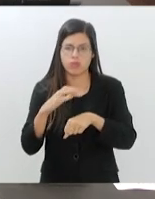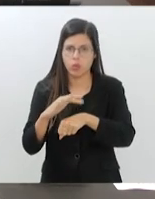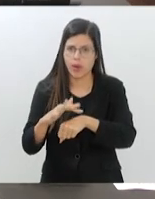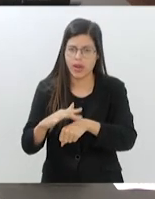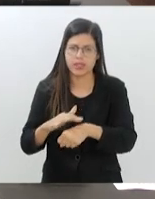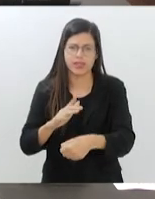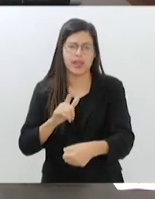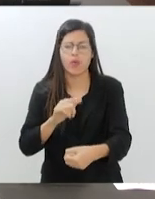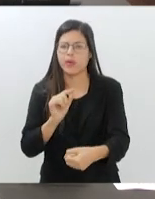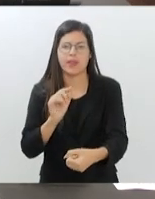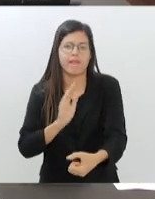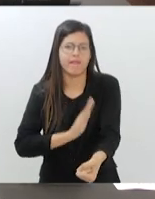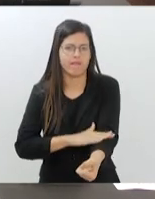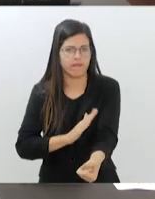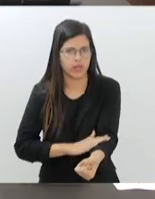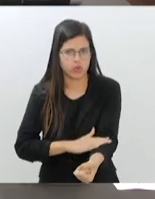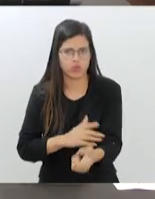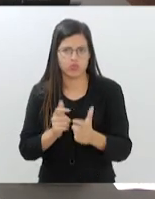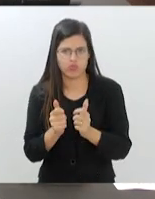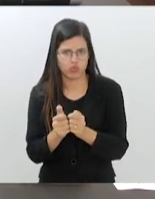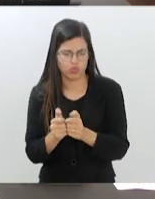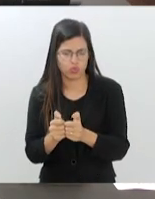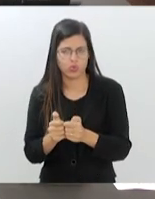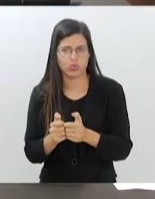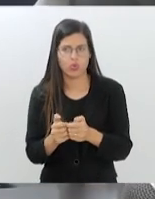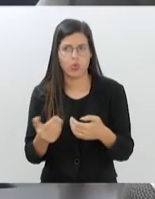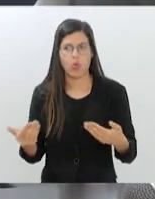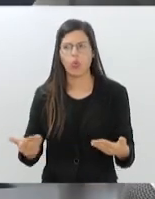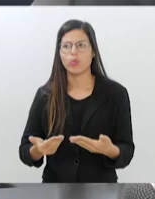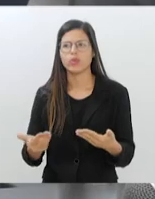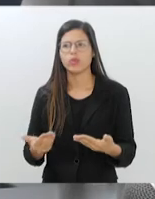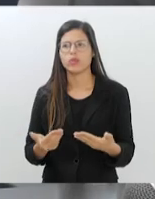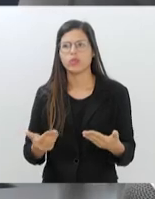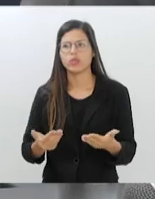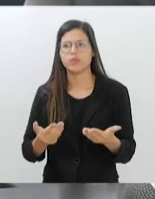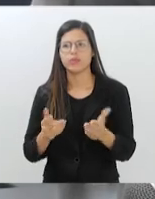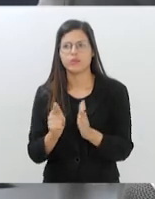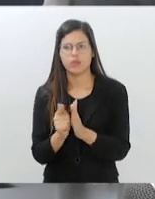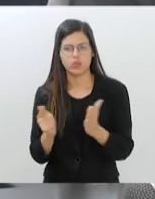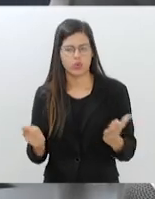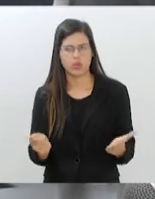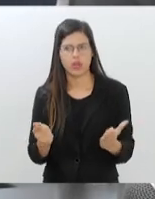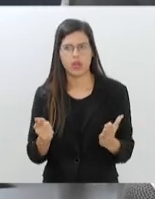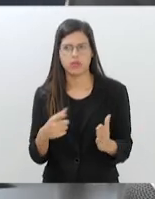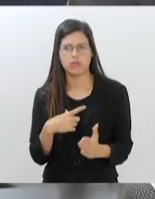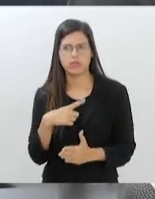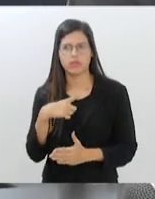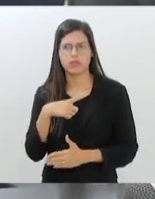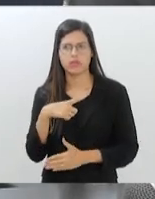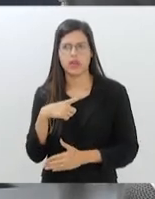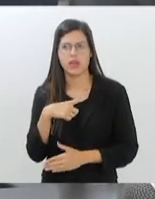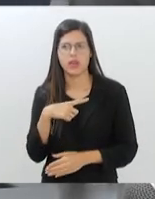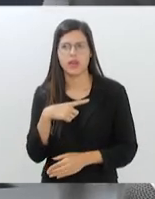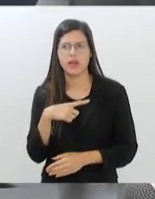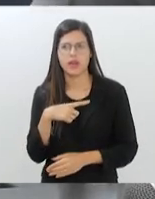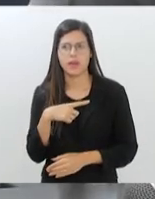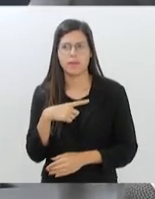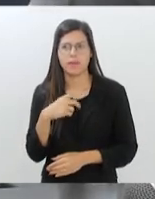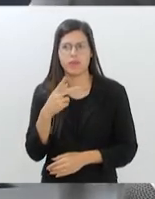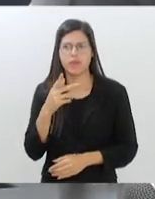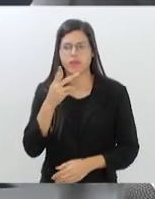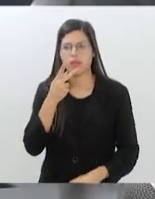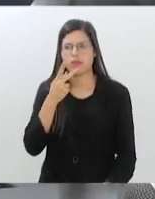E hoje há uma matéria num num desses jornais aí Dizendo salve engan o o a f